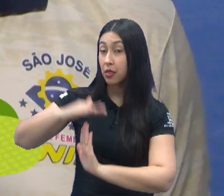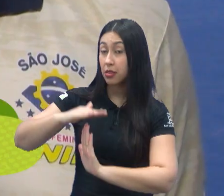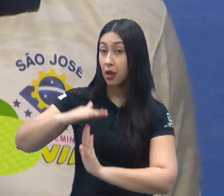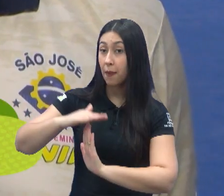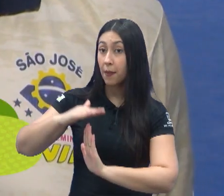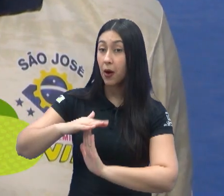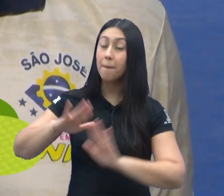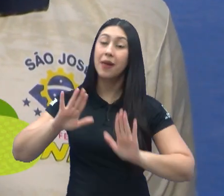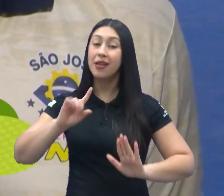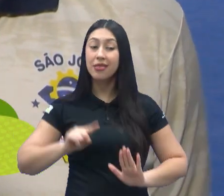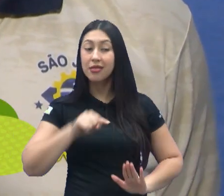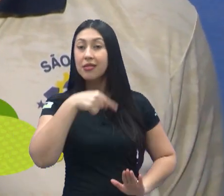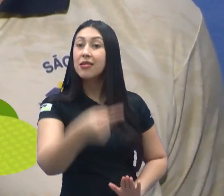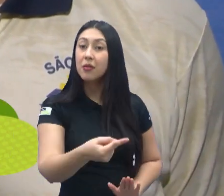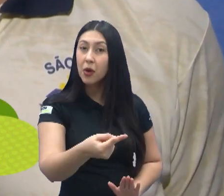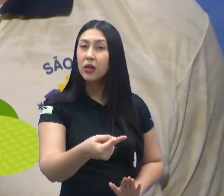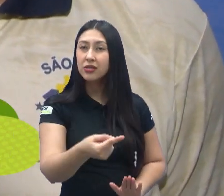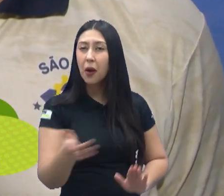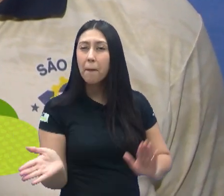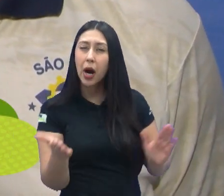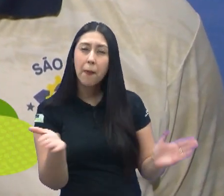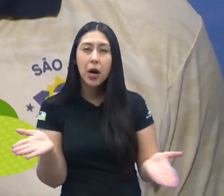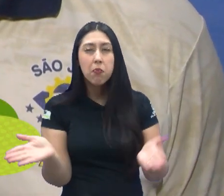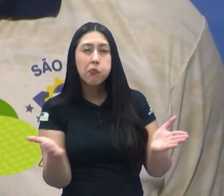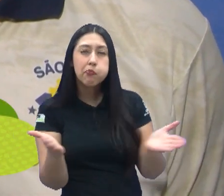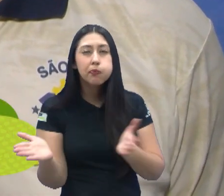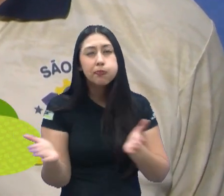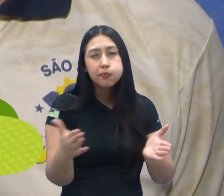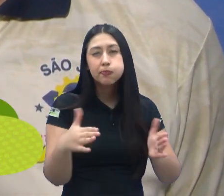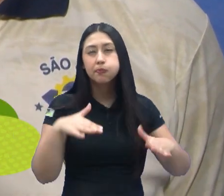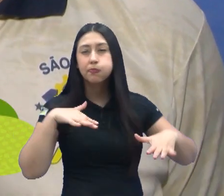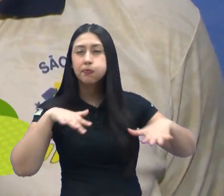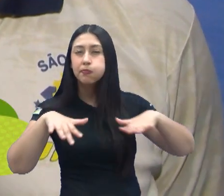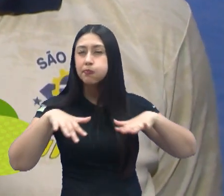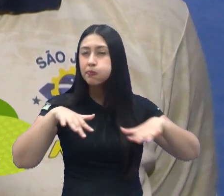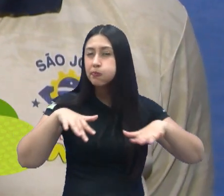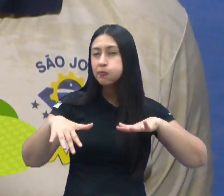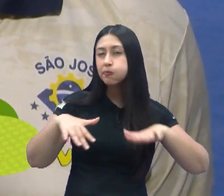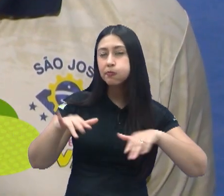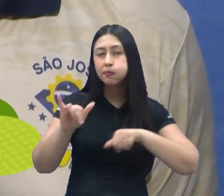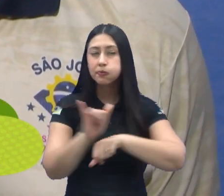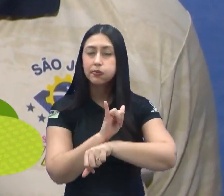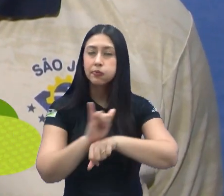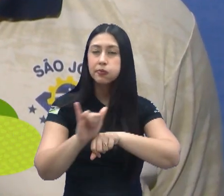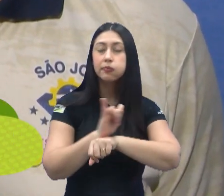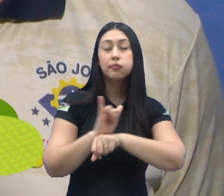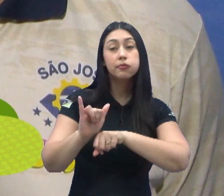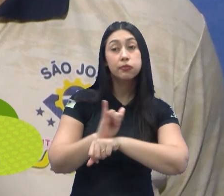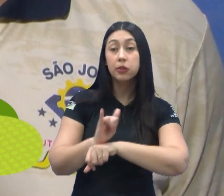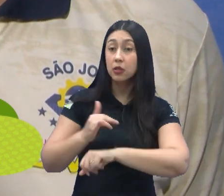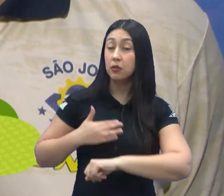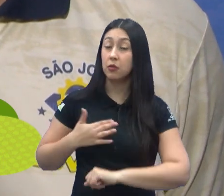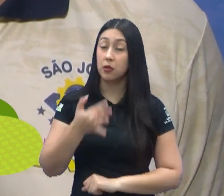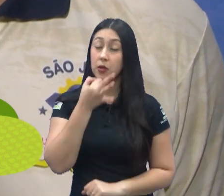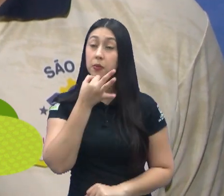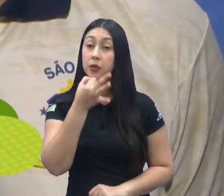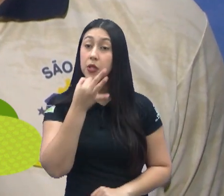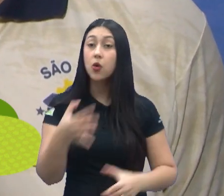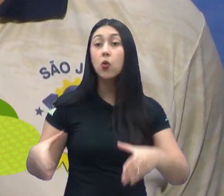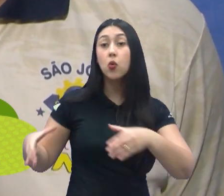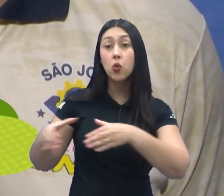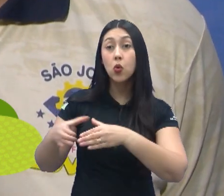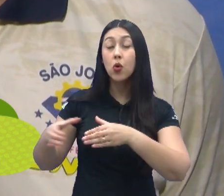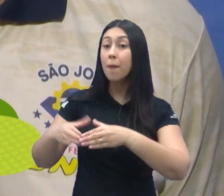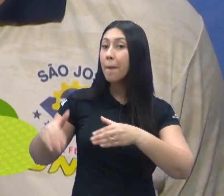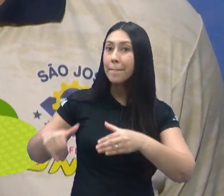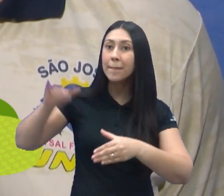foi um jogo mais cadenciado, um jogo mais estudado. Eu acredito que a nossa equipe teve mais chance de